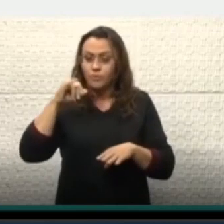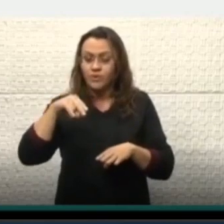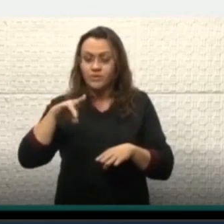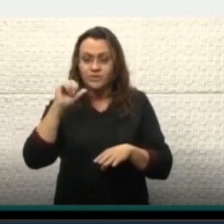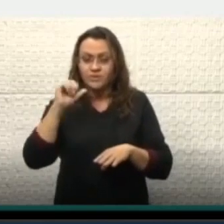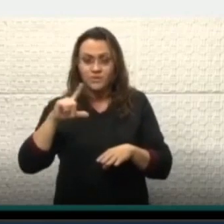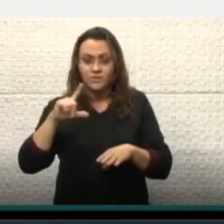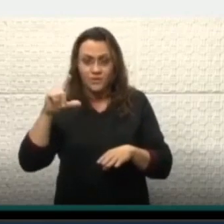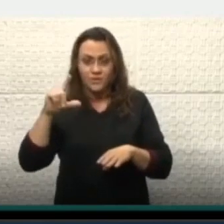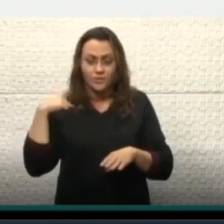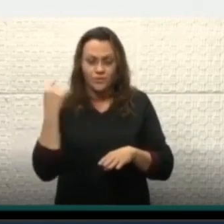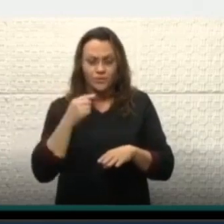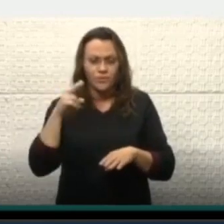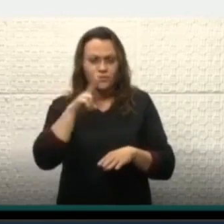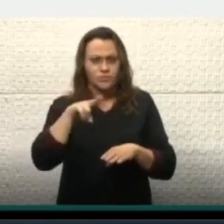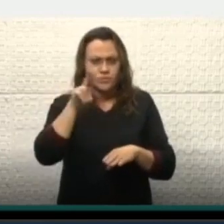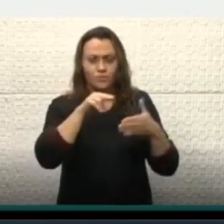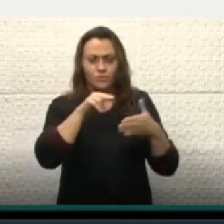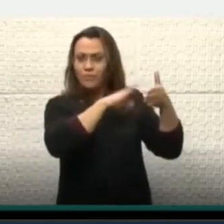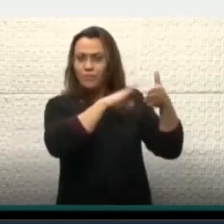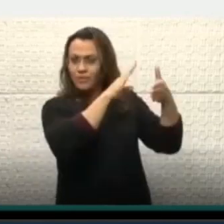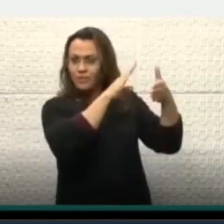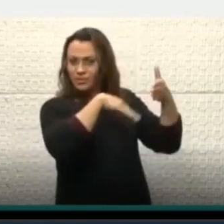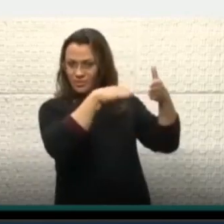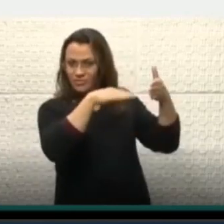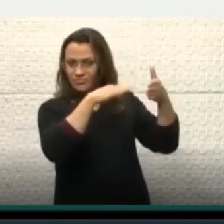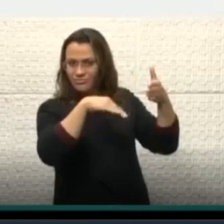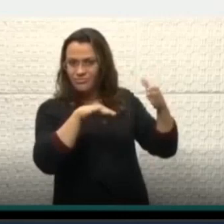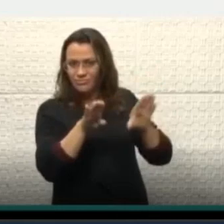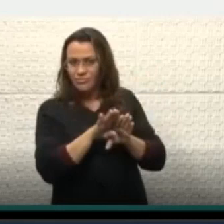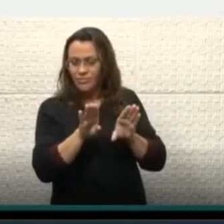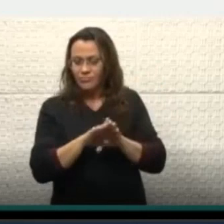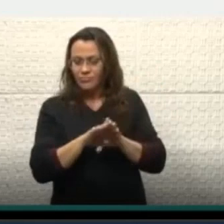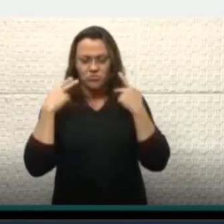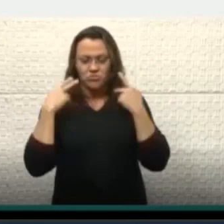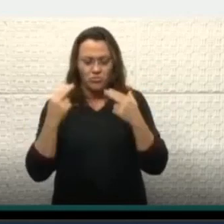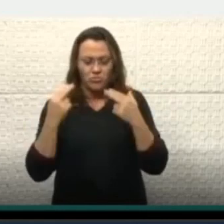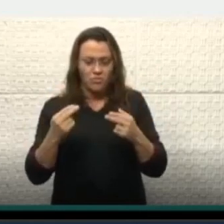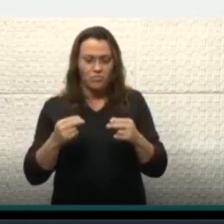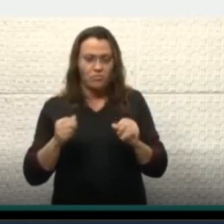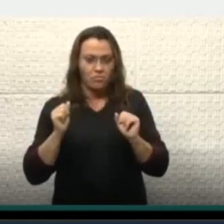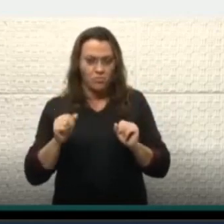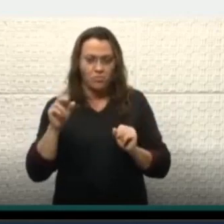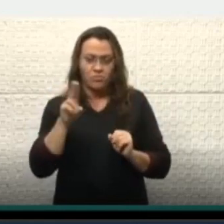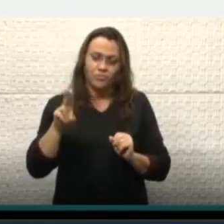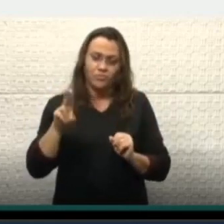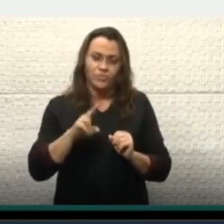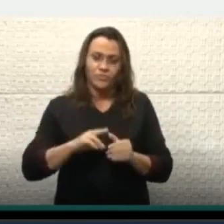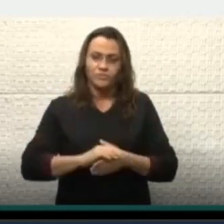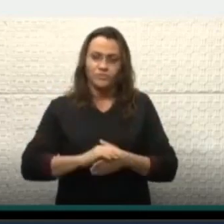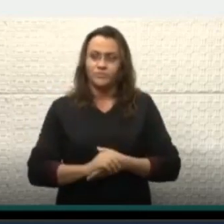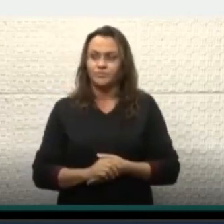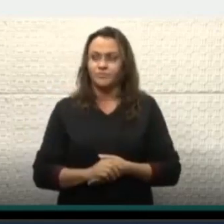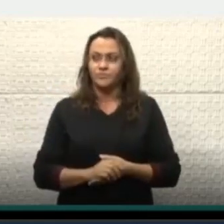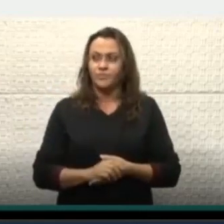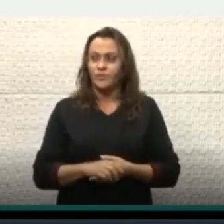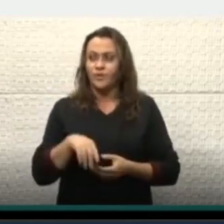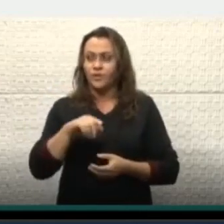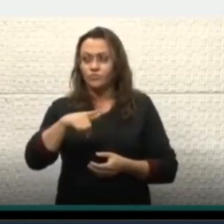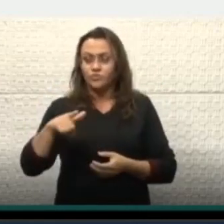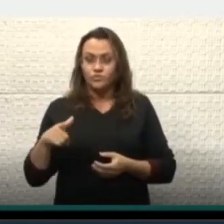aquele pincel que nós utilizamos para fazer pinturas, nesse pincel em quadros normais, então um pincel que